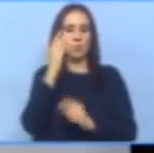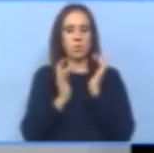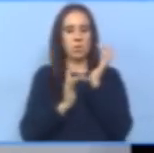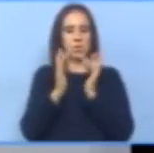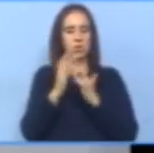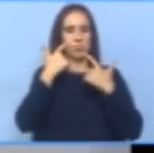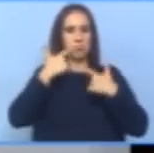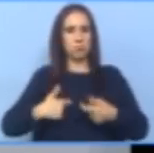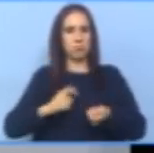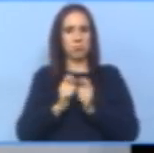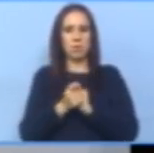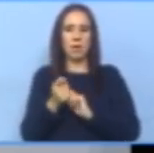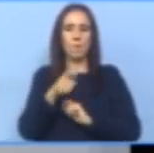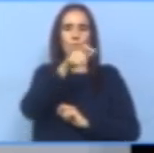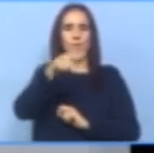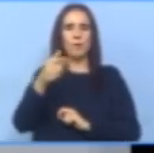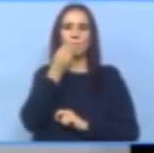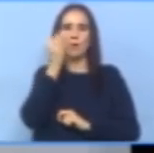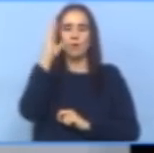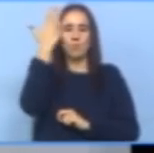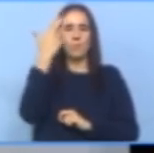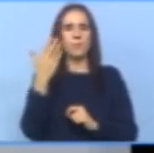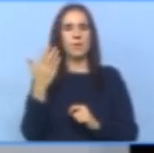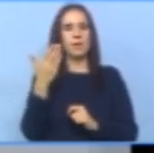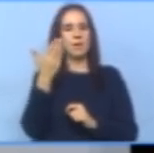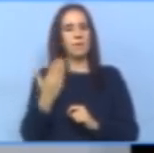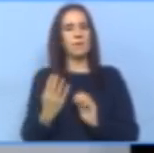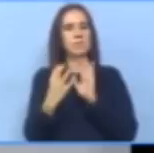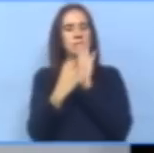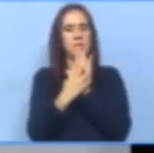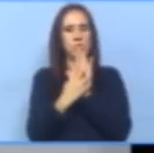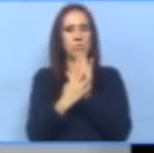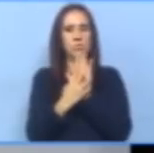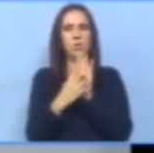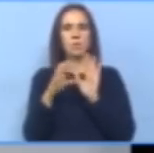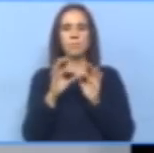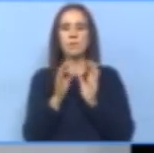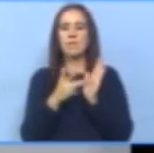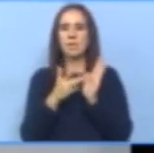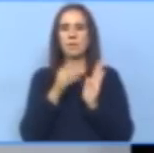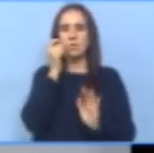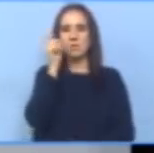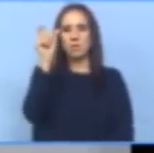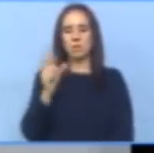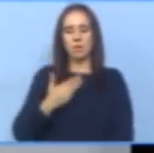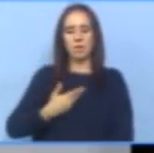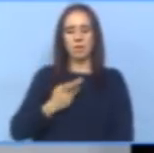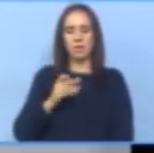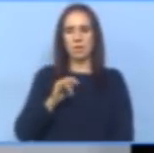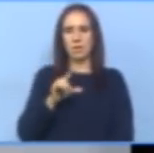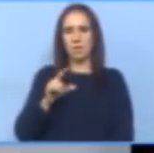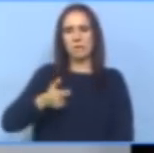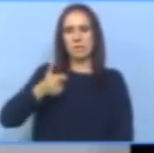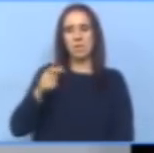encarnação, é o melhor da humanidade. E vem adornado com esta simbólica. Tudo isto remonta ao livro de Daniel, principalmente, que era um livro